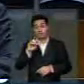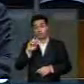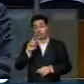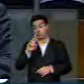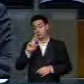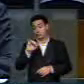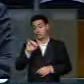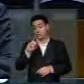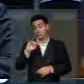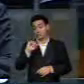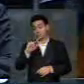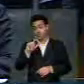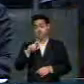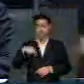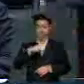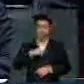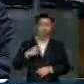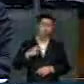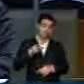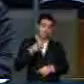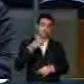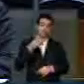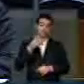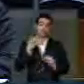continuamos cultuando eh com a paz profunda de